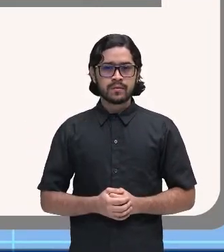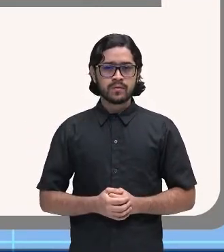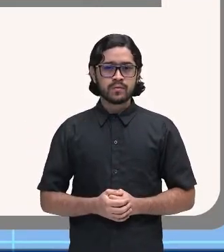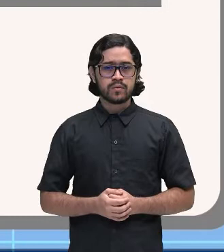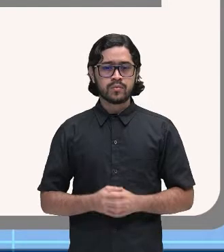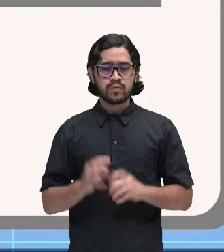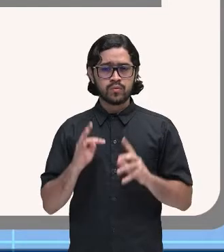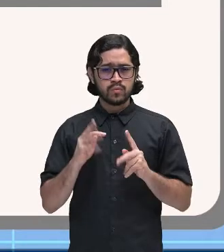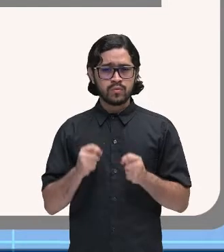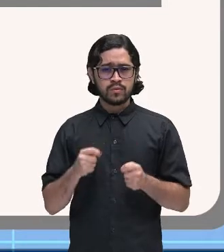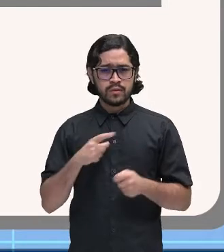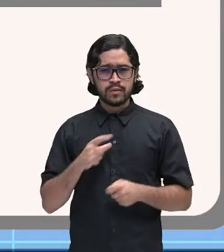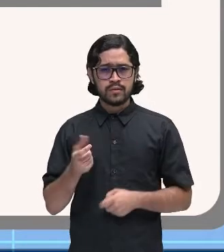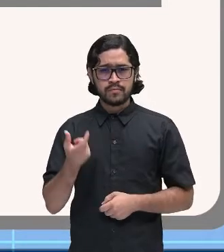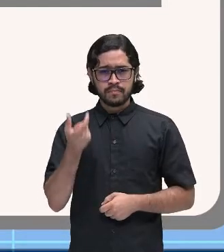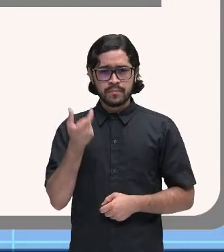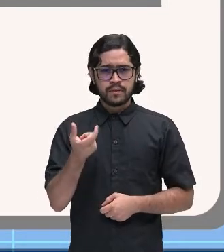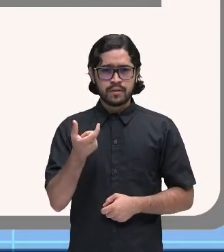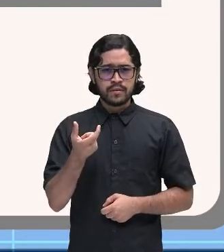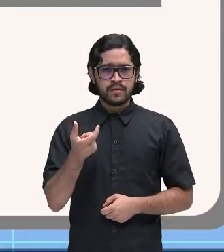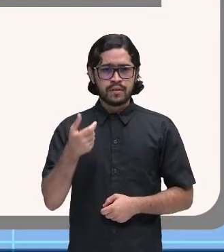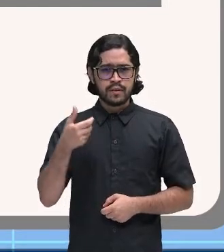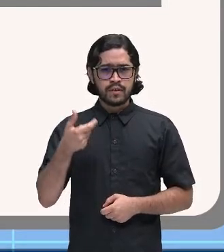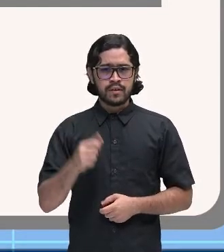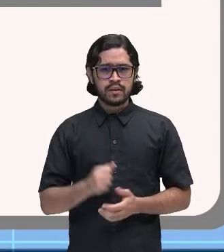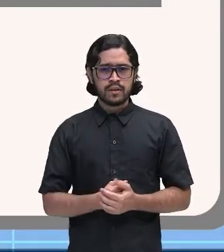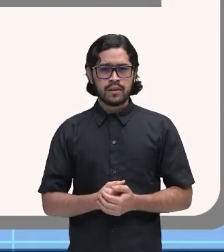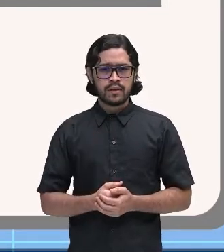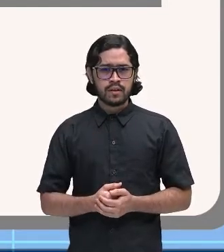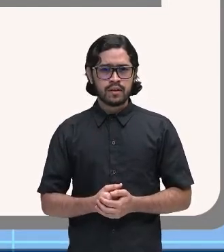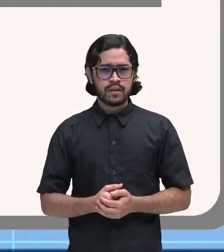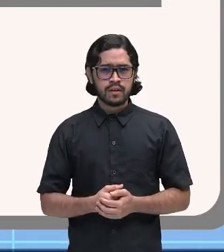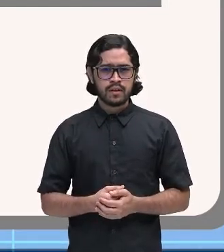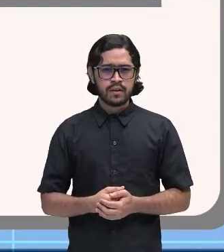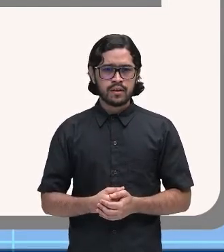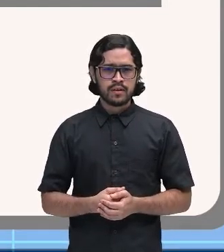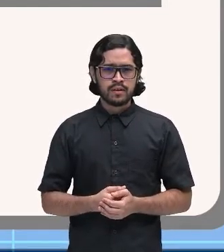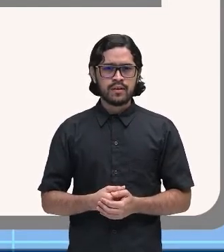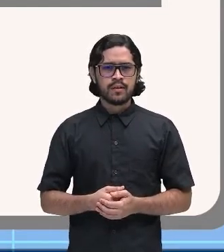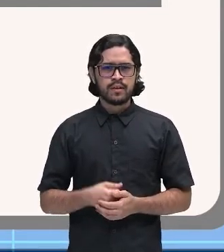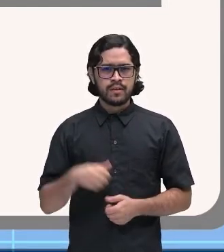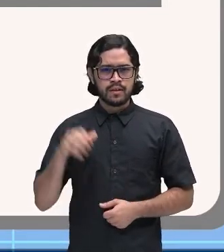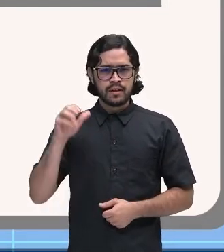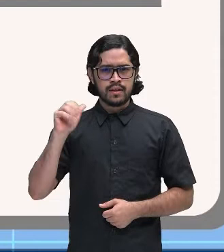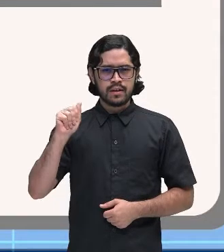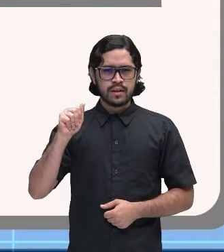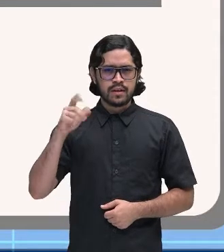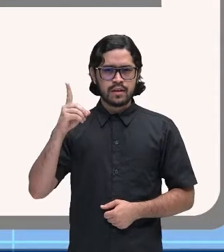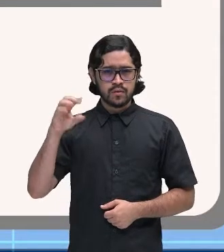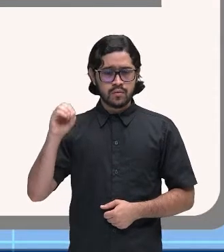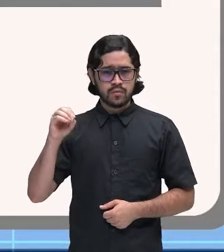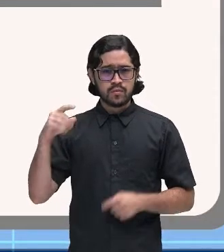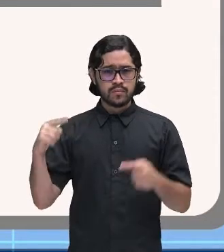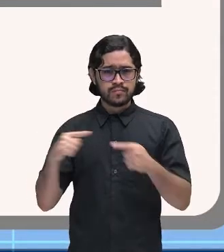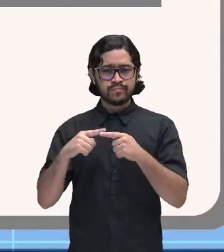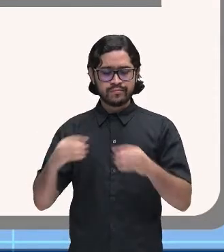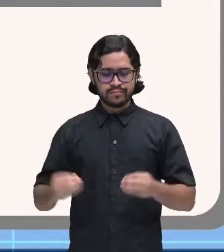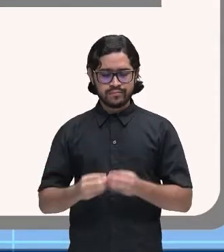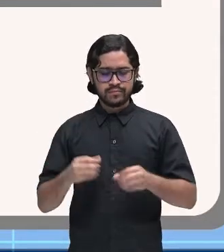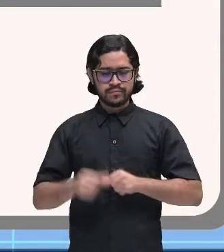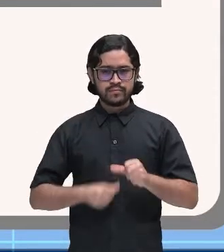termina em ase é enzima, tá? Ok? A pepsina é uma enzima que degrada a